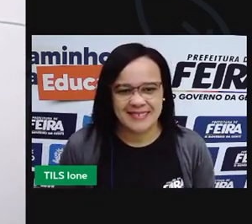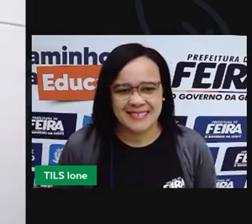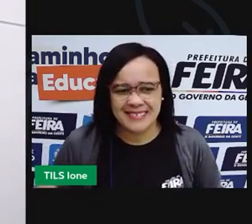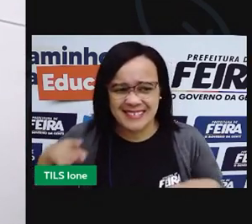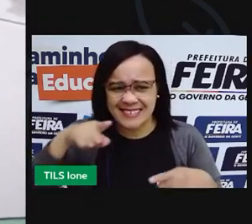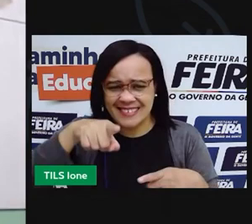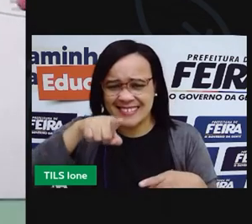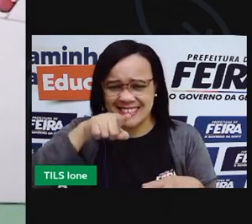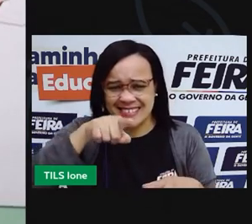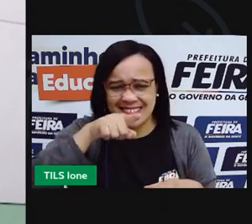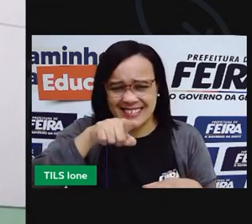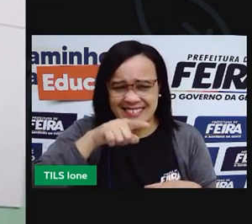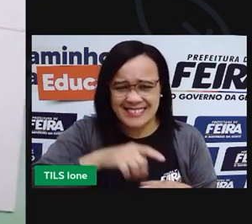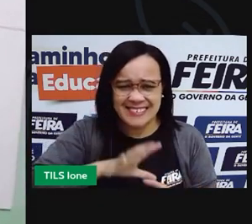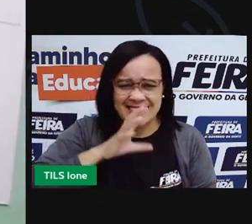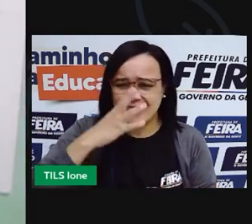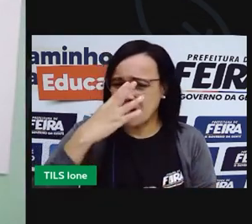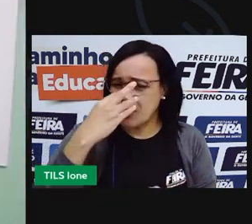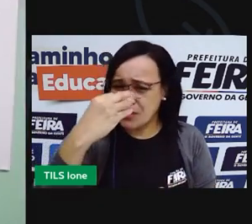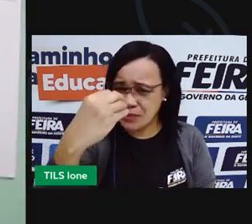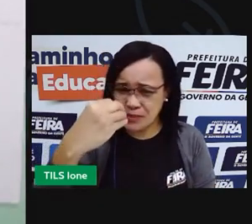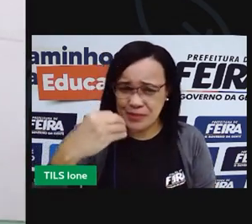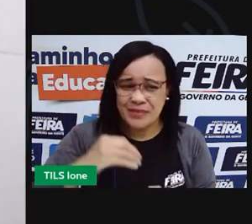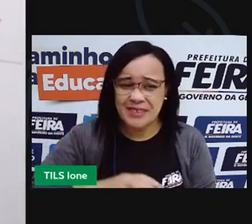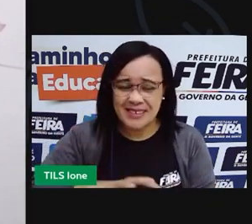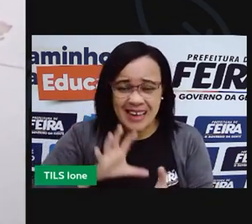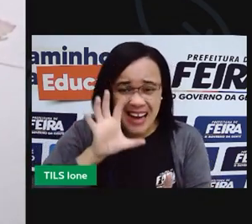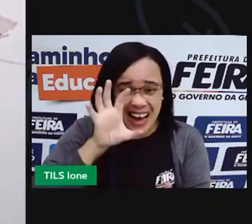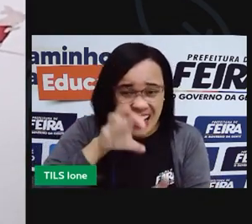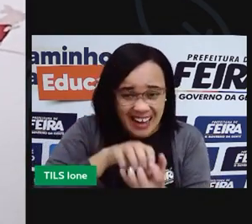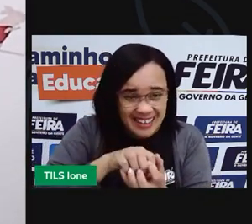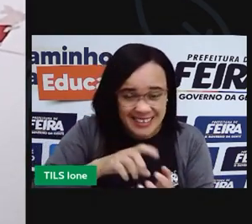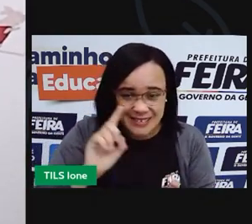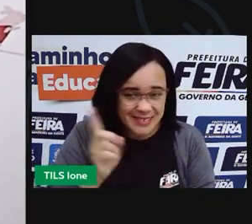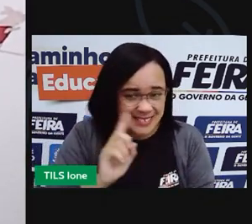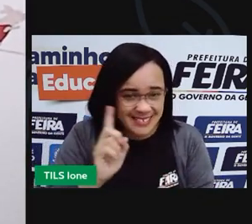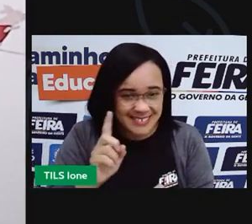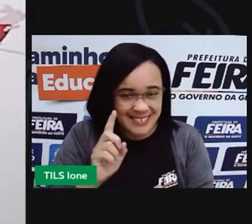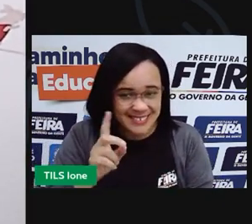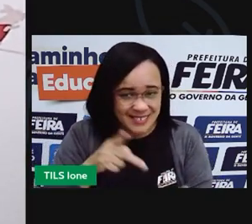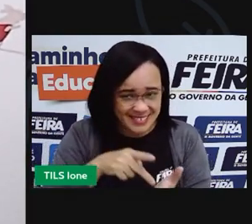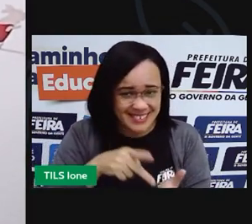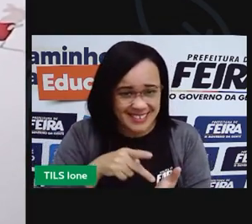Olha só, será que esse lobo mordia ou não mordia?